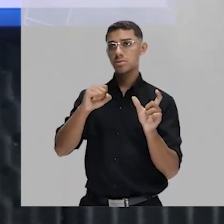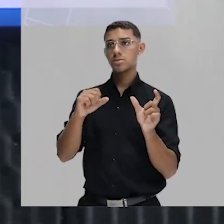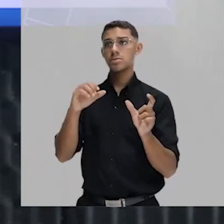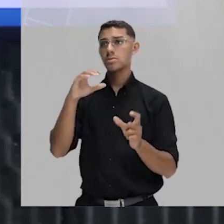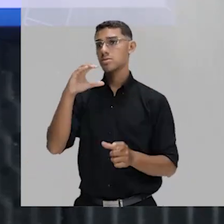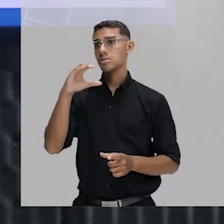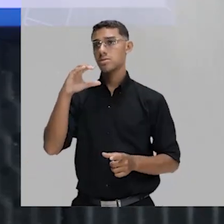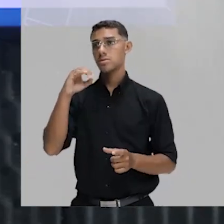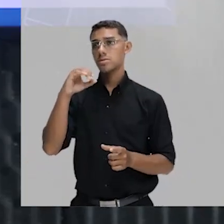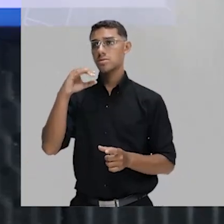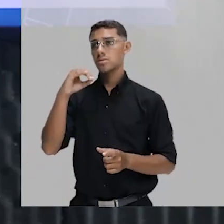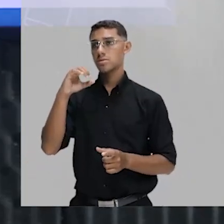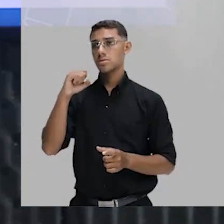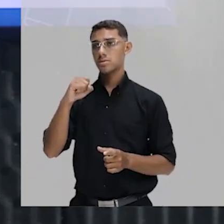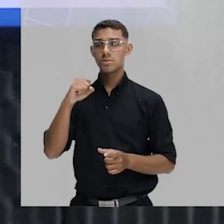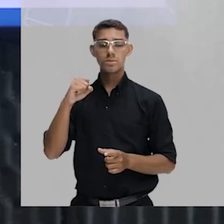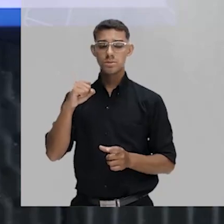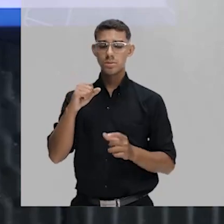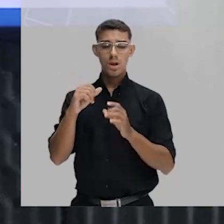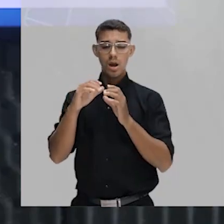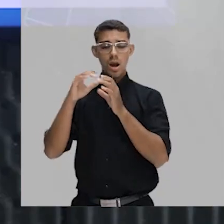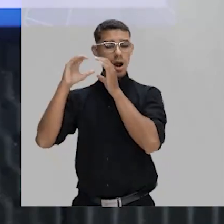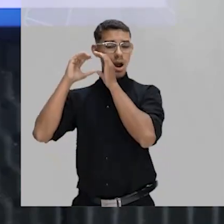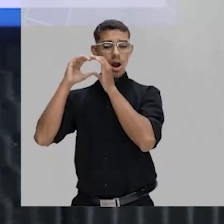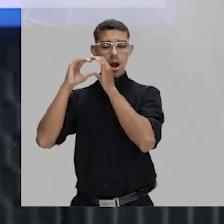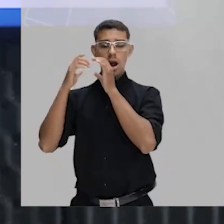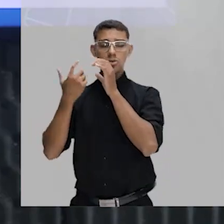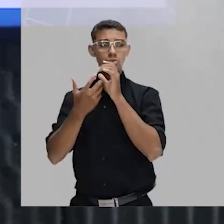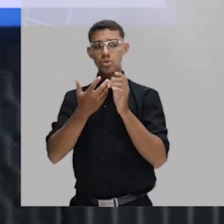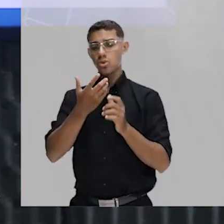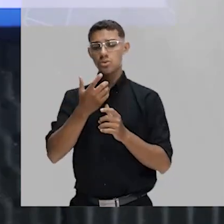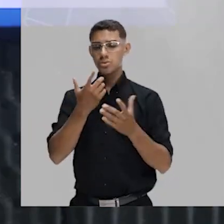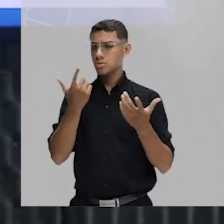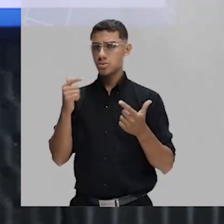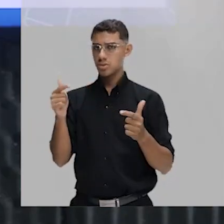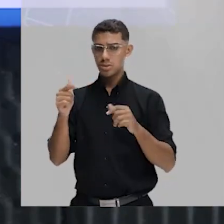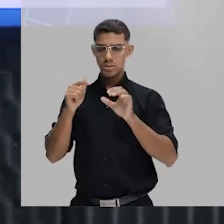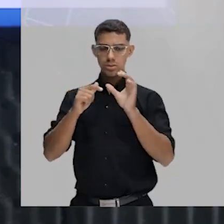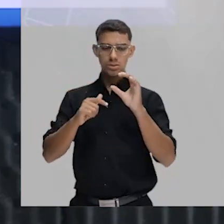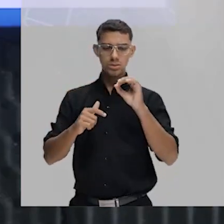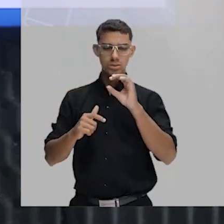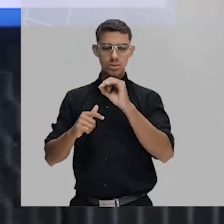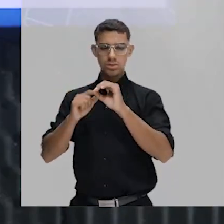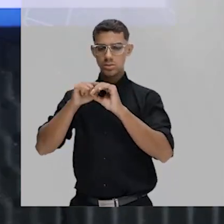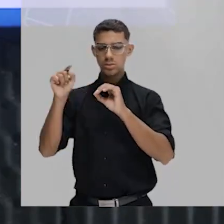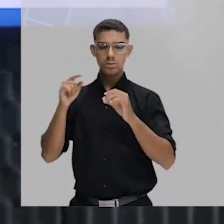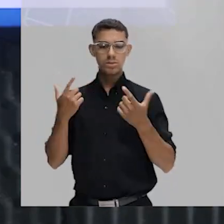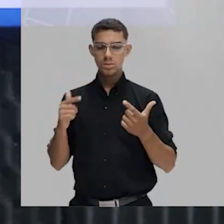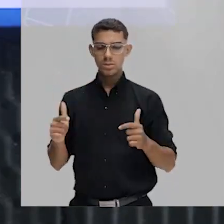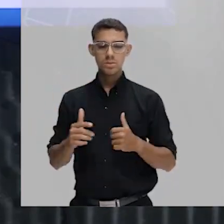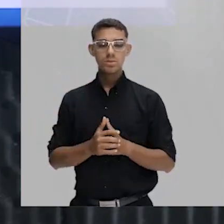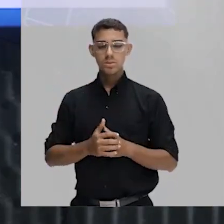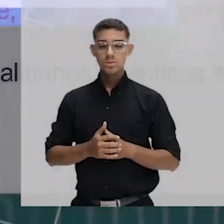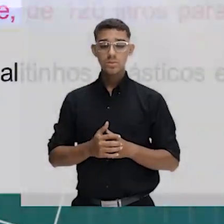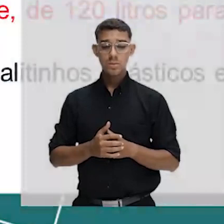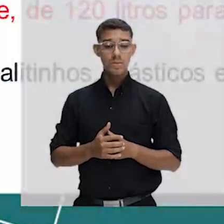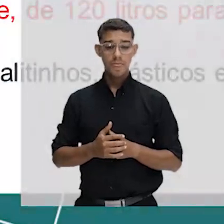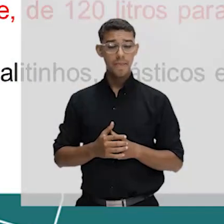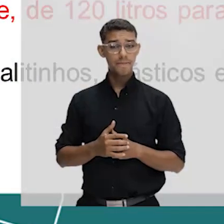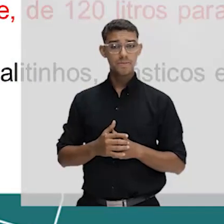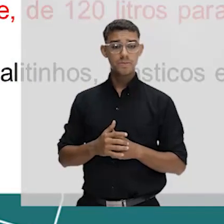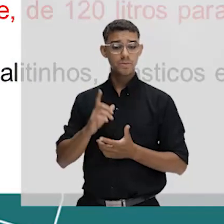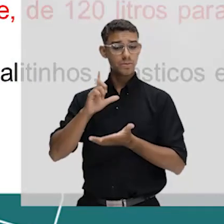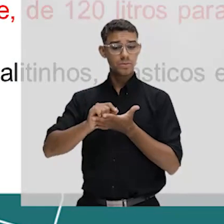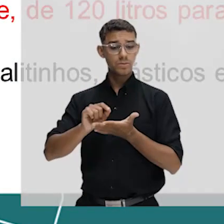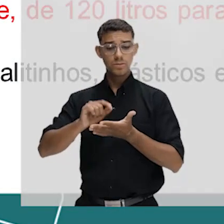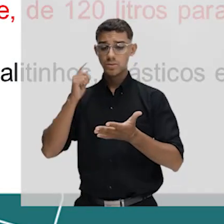palavra coco, né? Coco, vou tomar água de coco colocando acento. Não tem acento, tá? Então, a única que não é